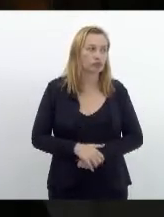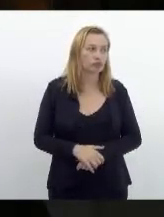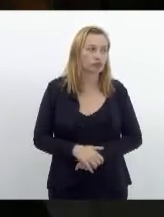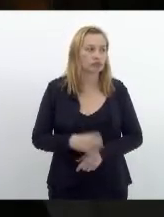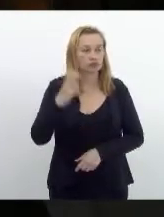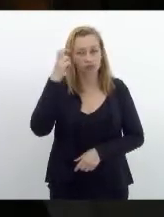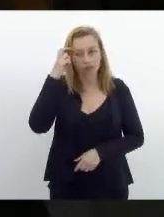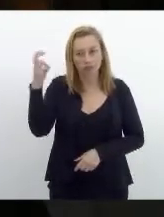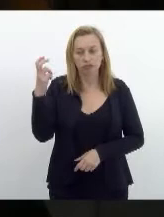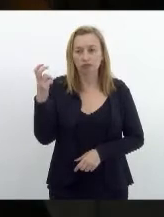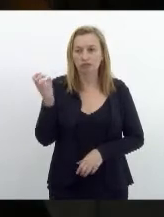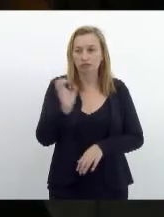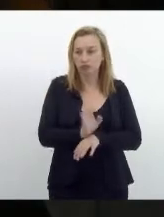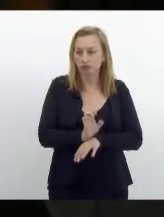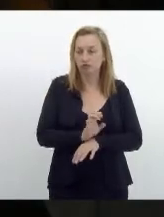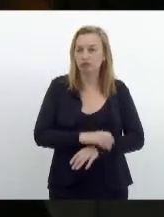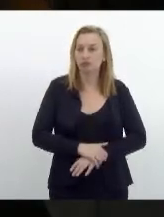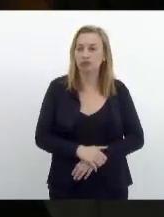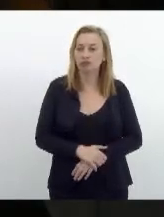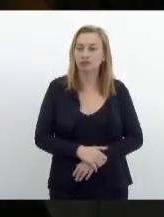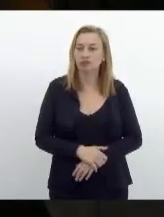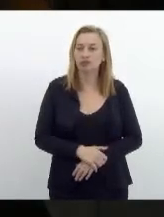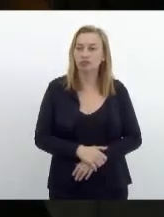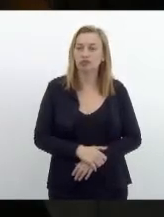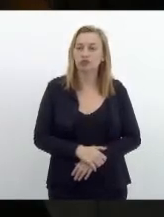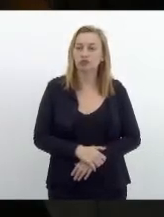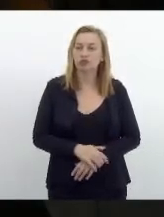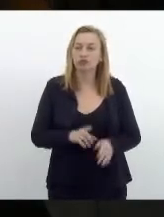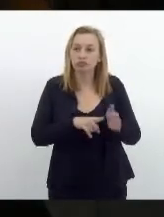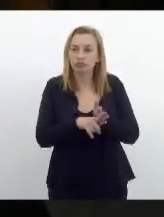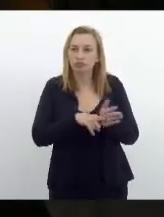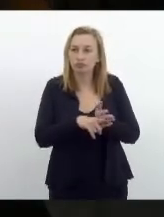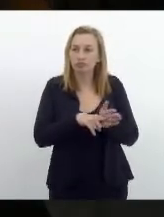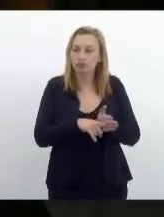inteligência instalada no Estado, com os pesquisadores e pesquisadoras e